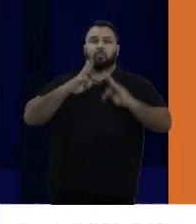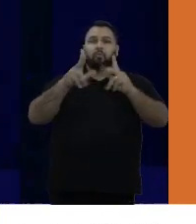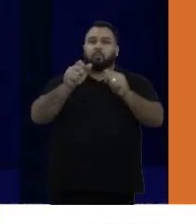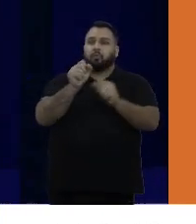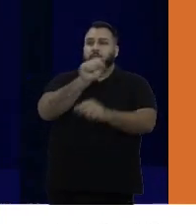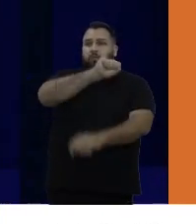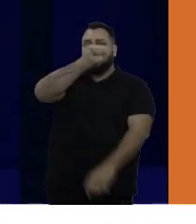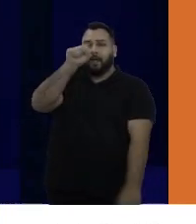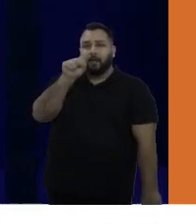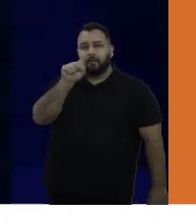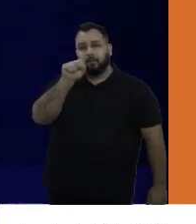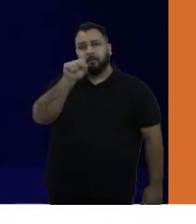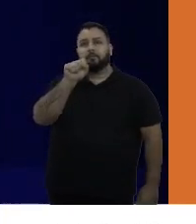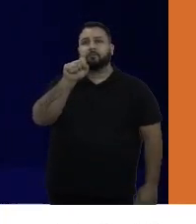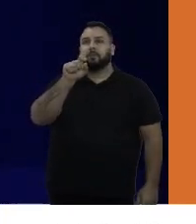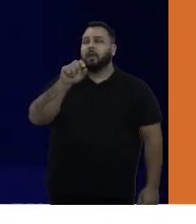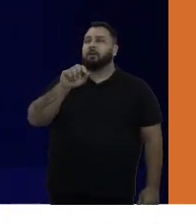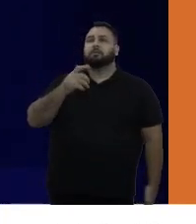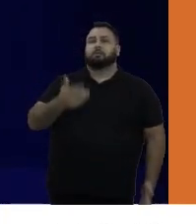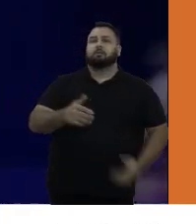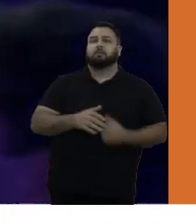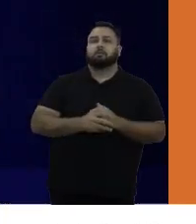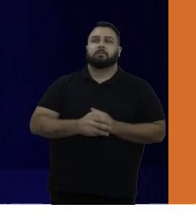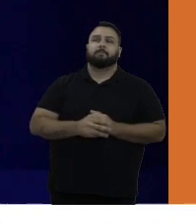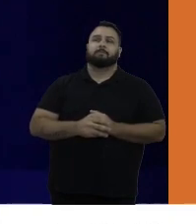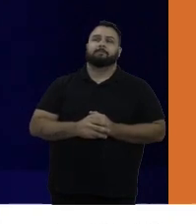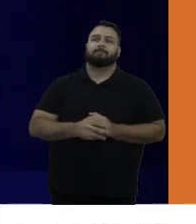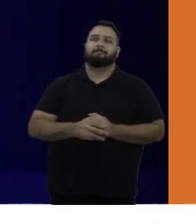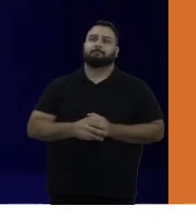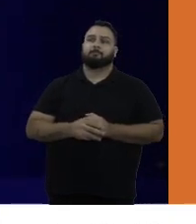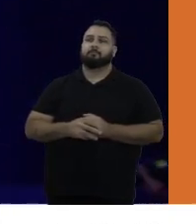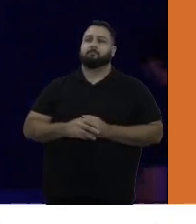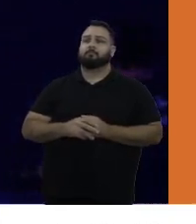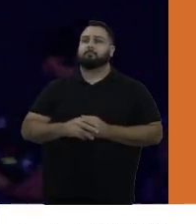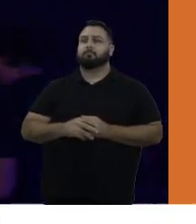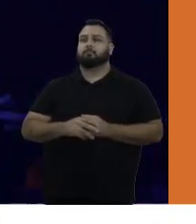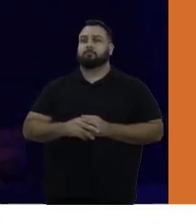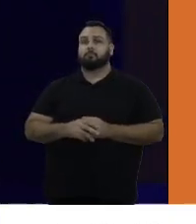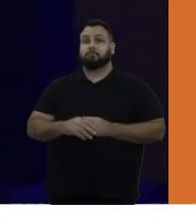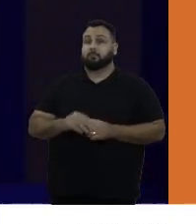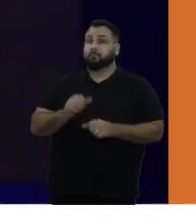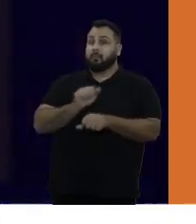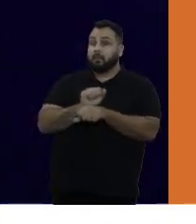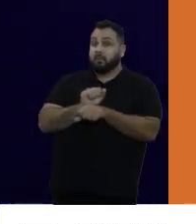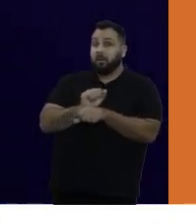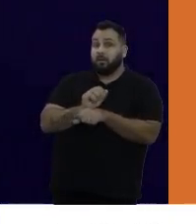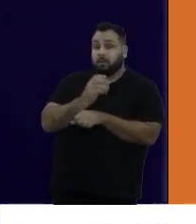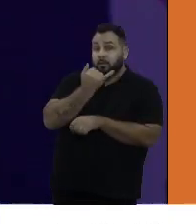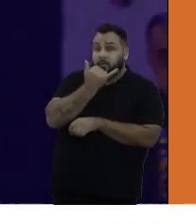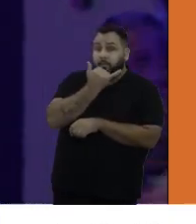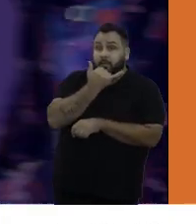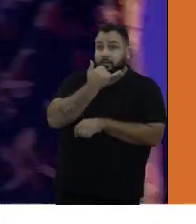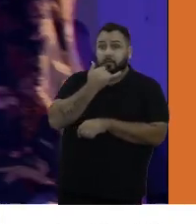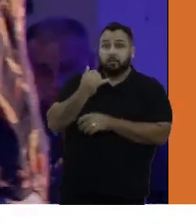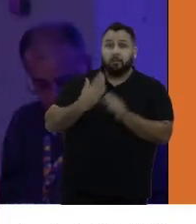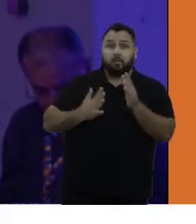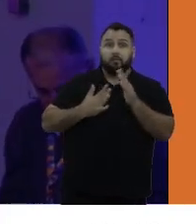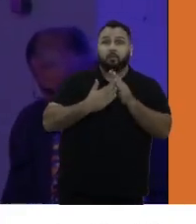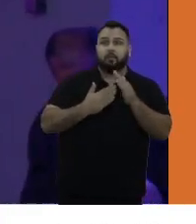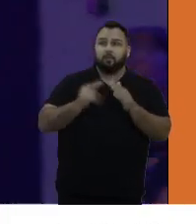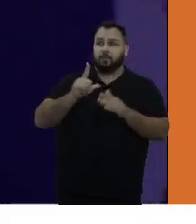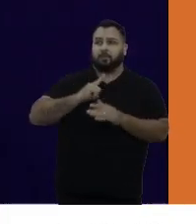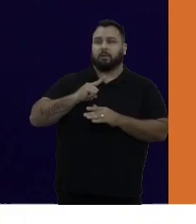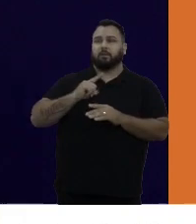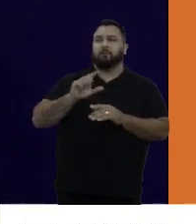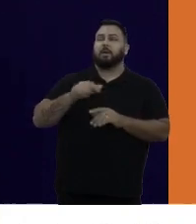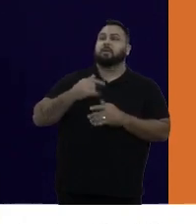também, obviamente. Ô, Gênesis, só desculpa te interromper rapidinho. Lembrando que a gente também está ao vivo nesse exato momento. Tem mais